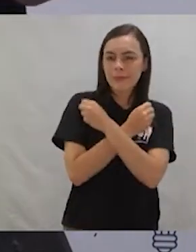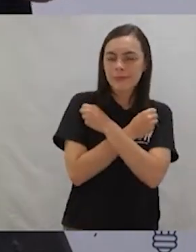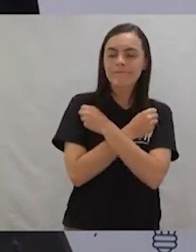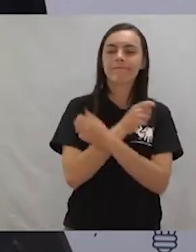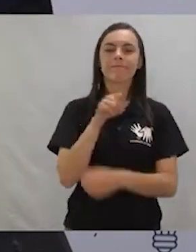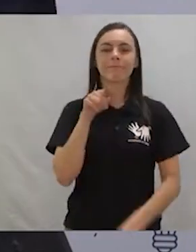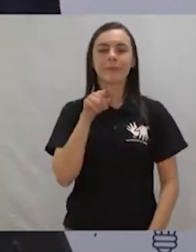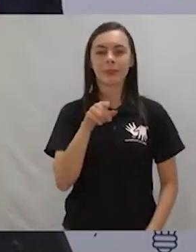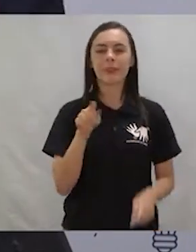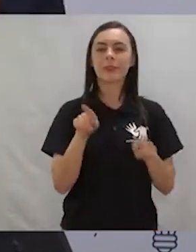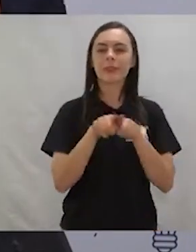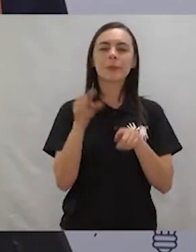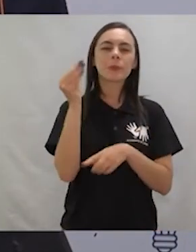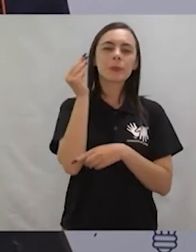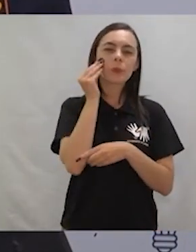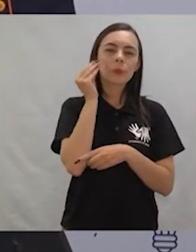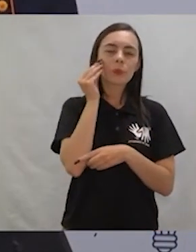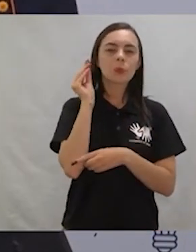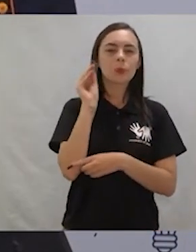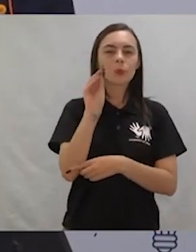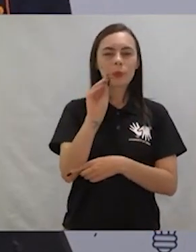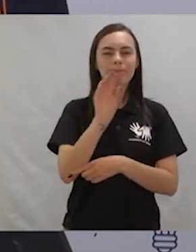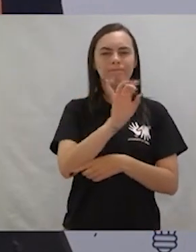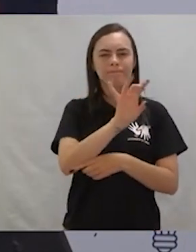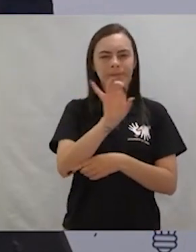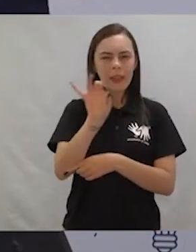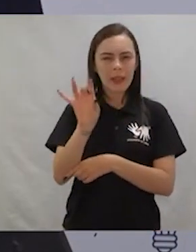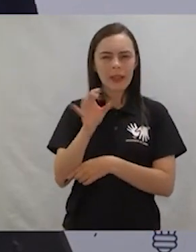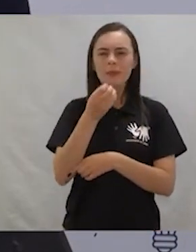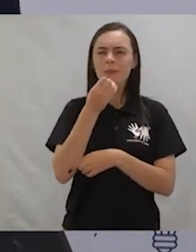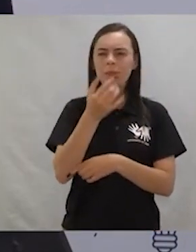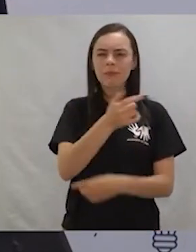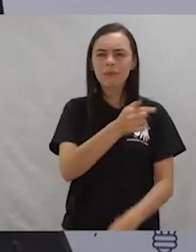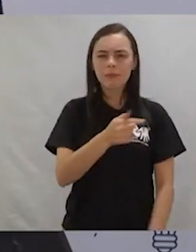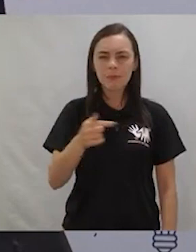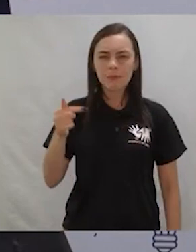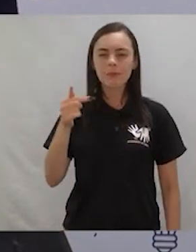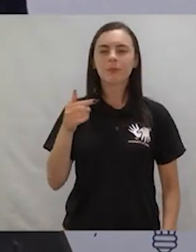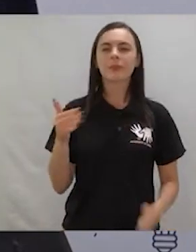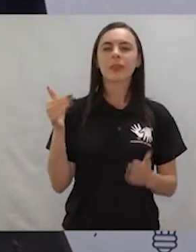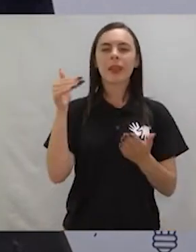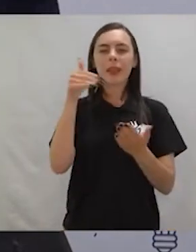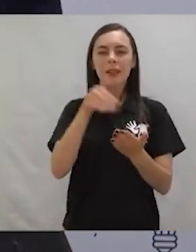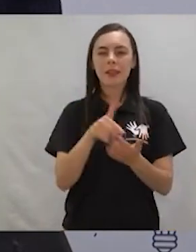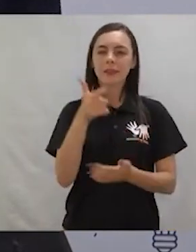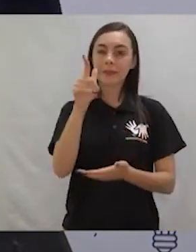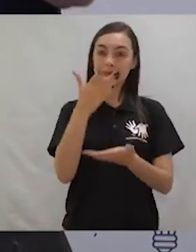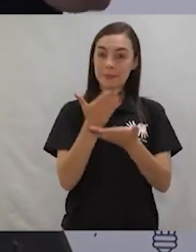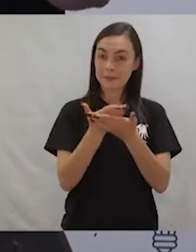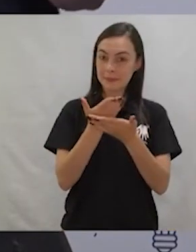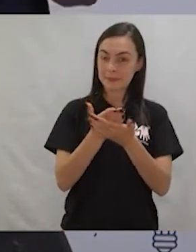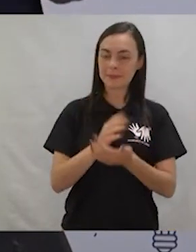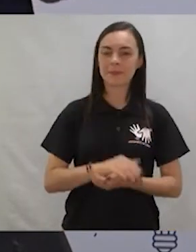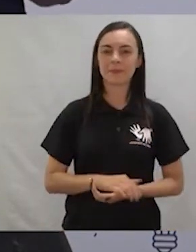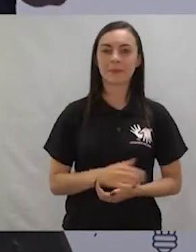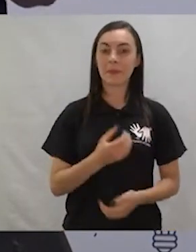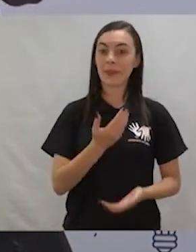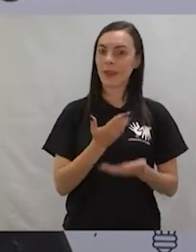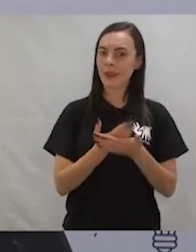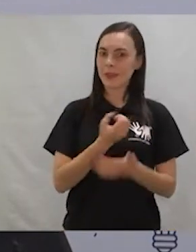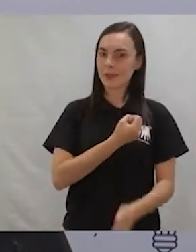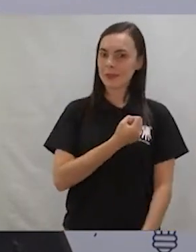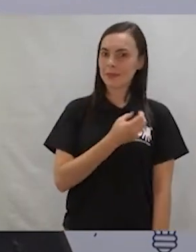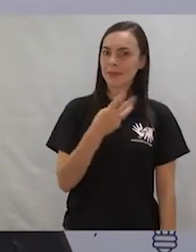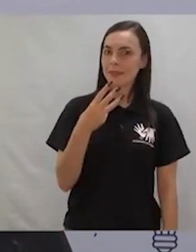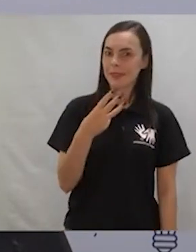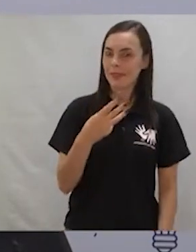grande abraço para vocês, um beijo no coração de cada um, uma boa semana e até a próxima aula. Aula de